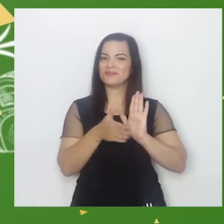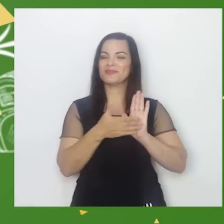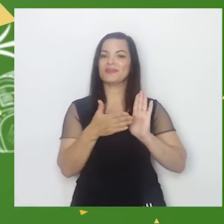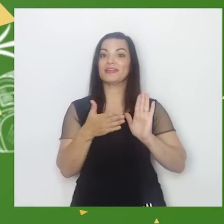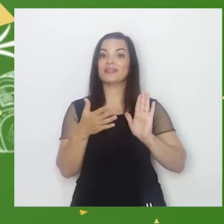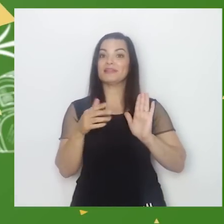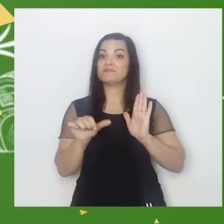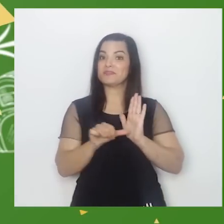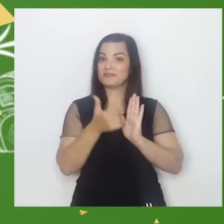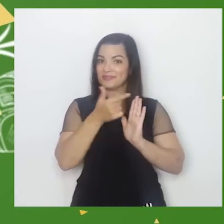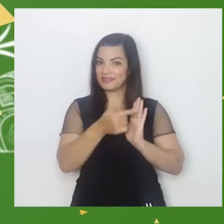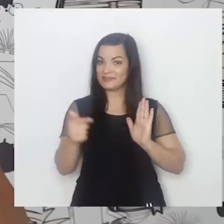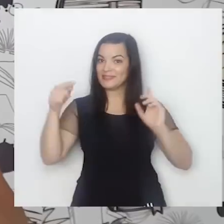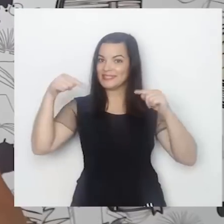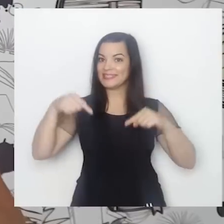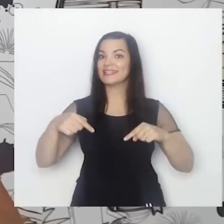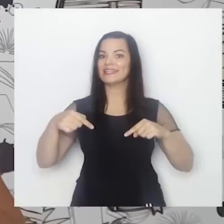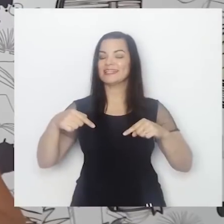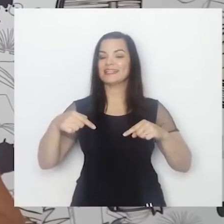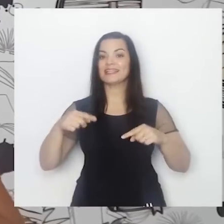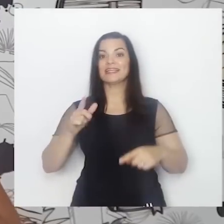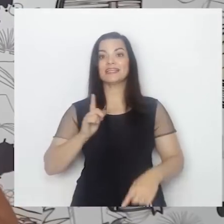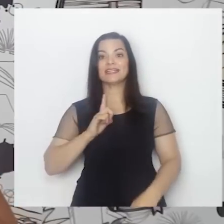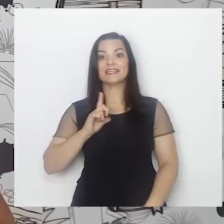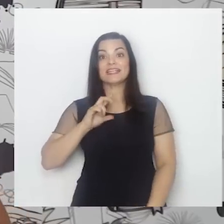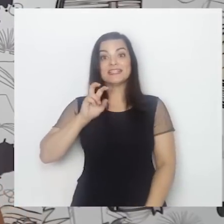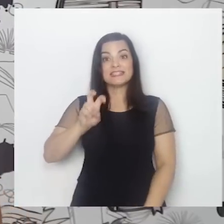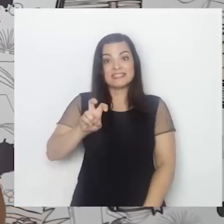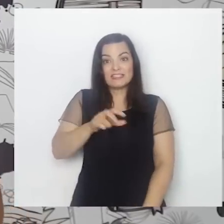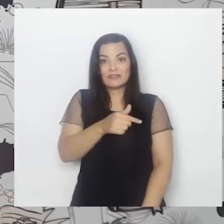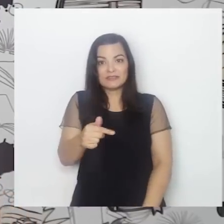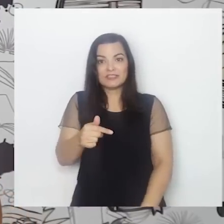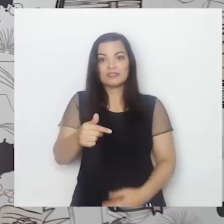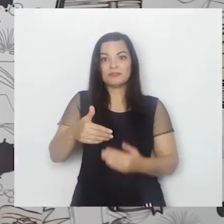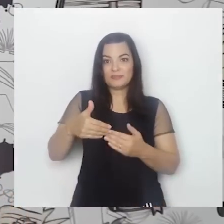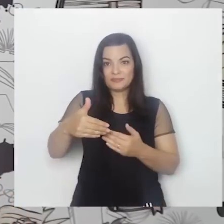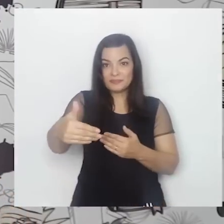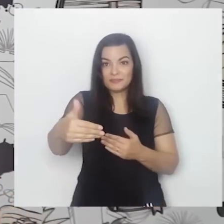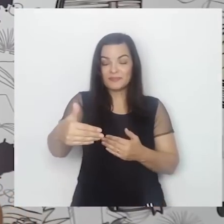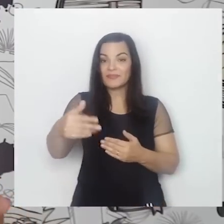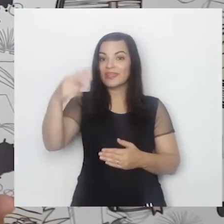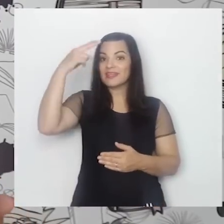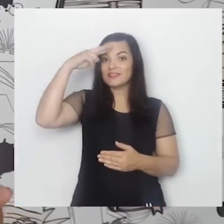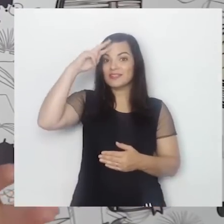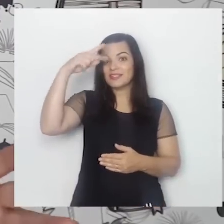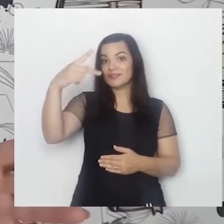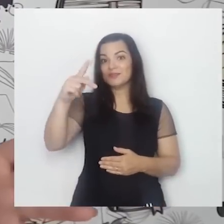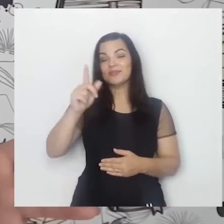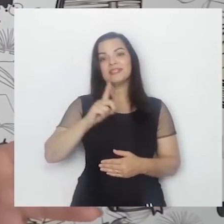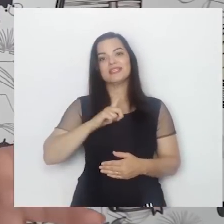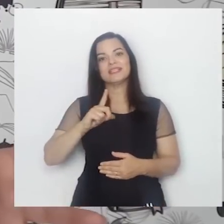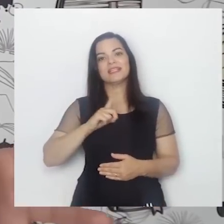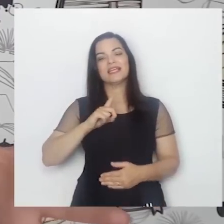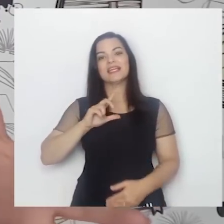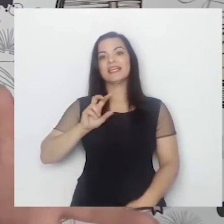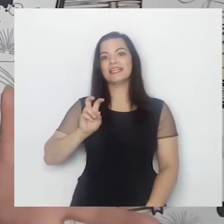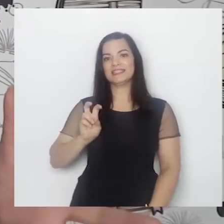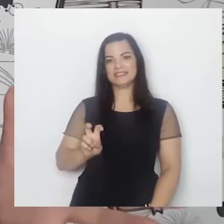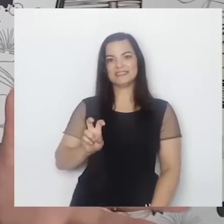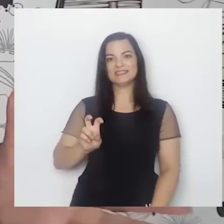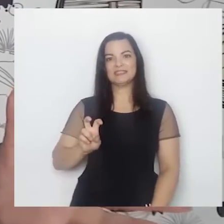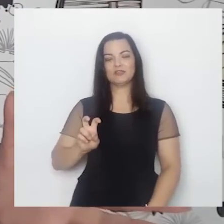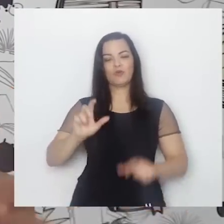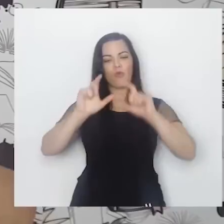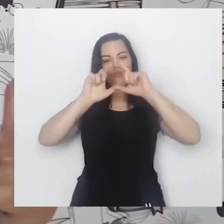ainda na semana 1. Serão 5 semanas. Então a sua história aí vai ser composta por 5